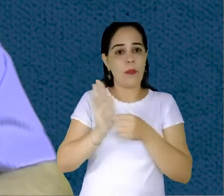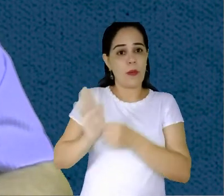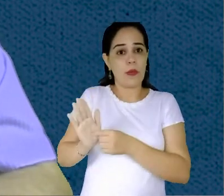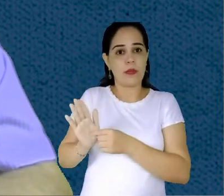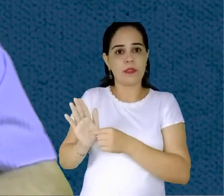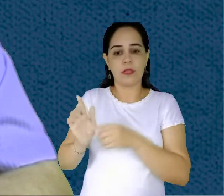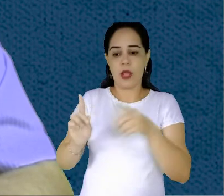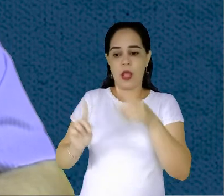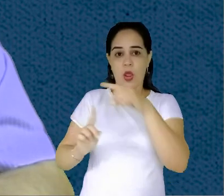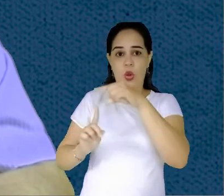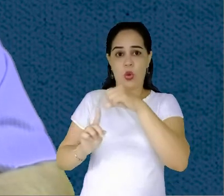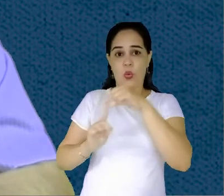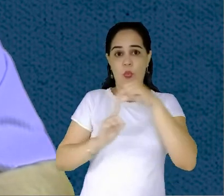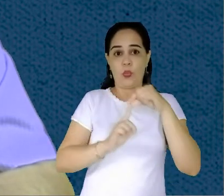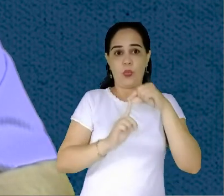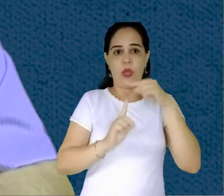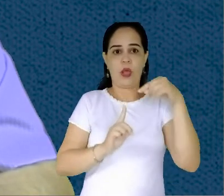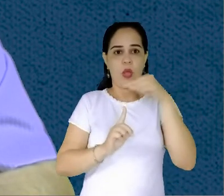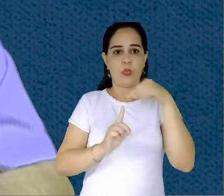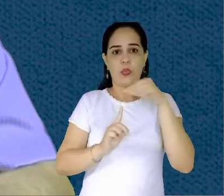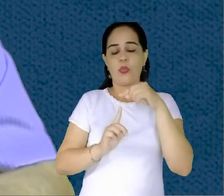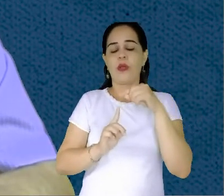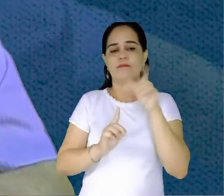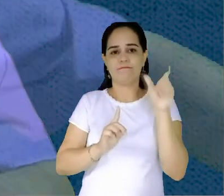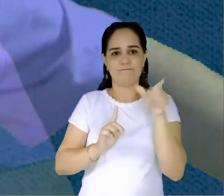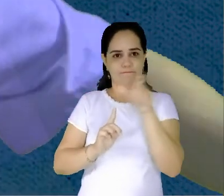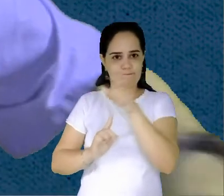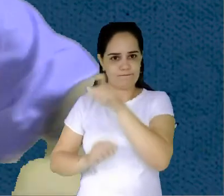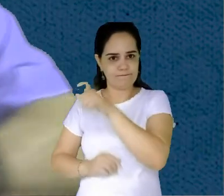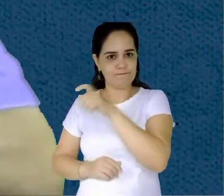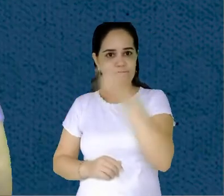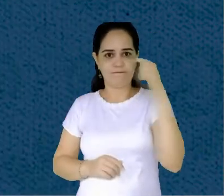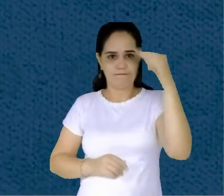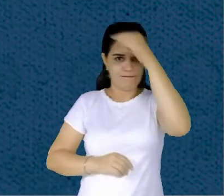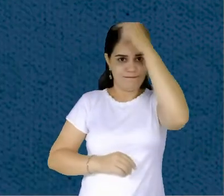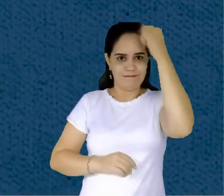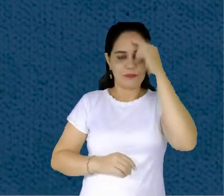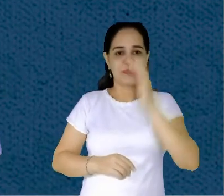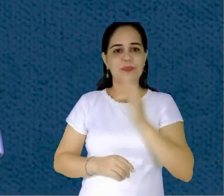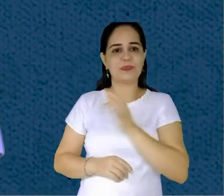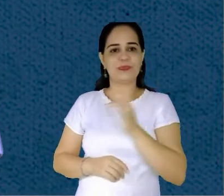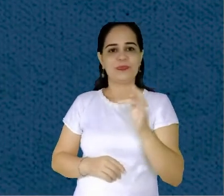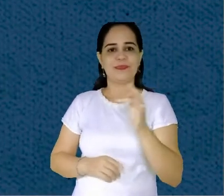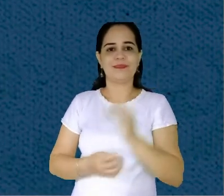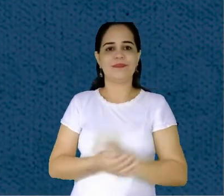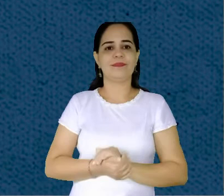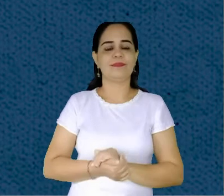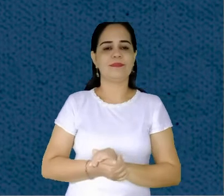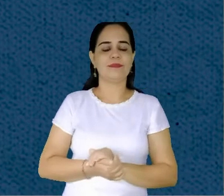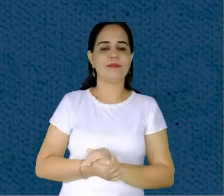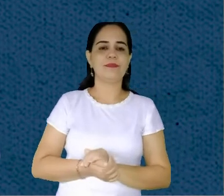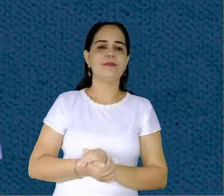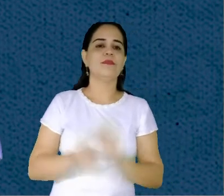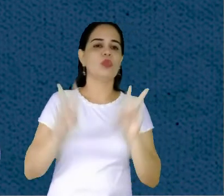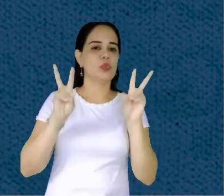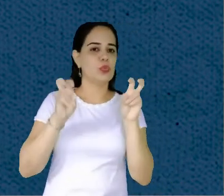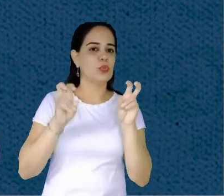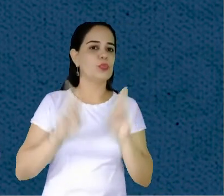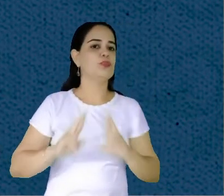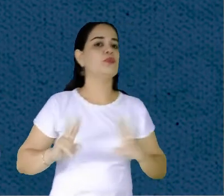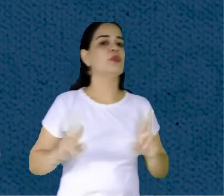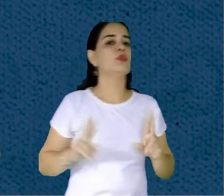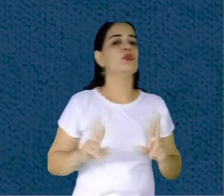das pessoas que realmente são elevadas aos altares. Um outro assunto também que nós temos são sobre as visitas do